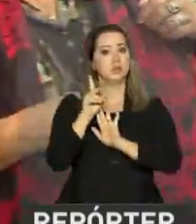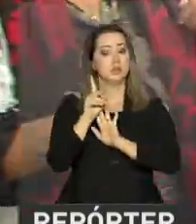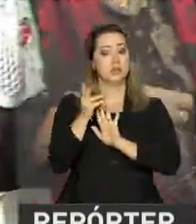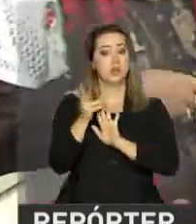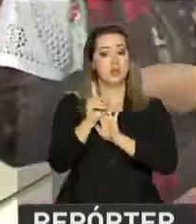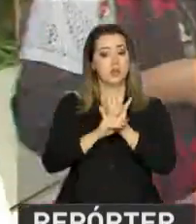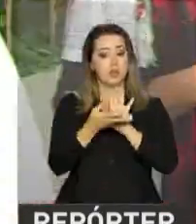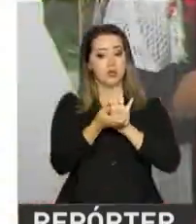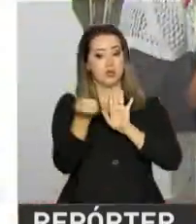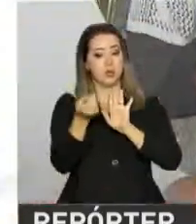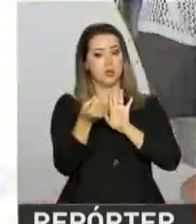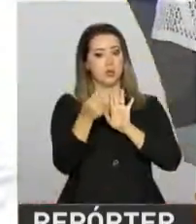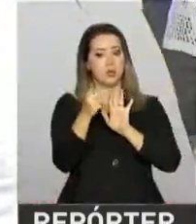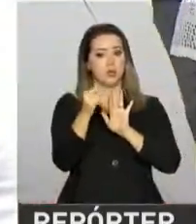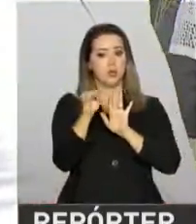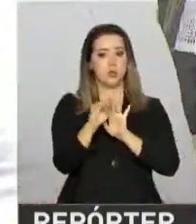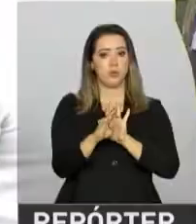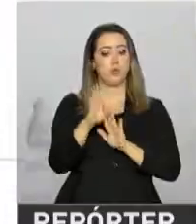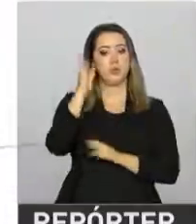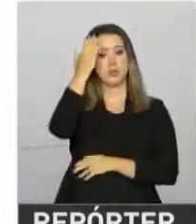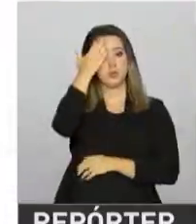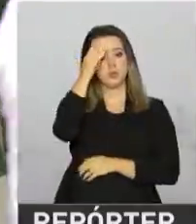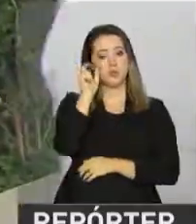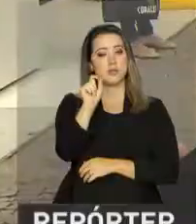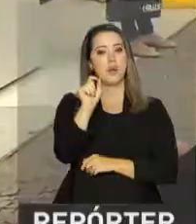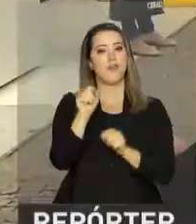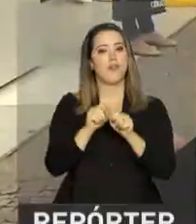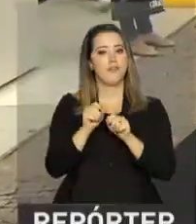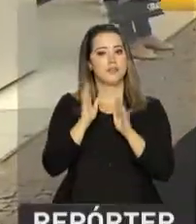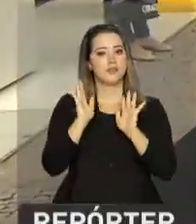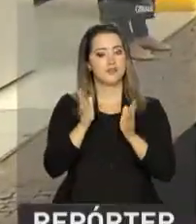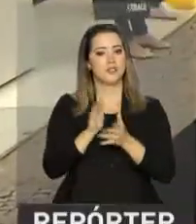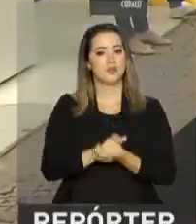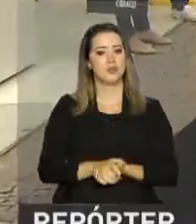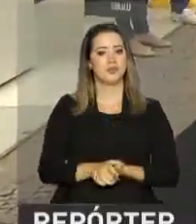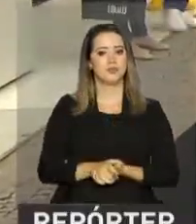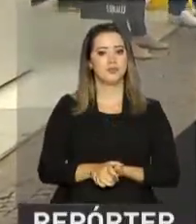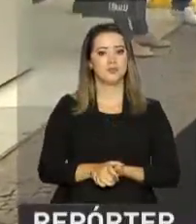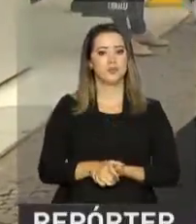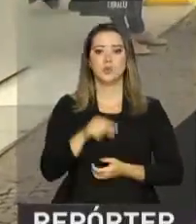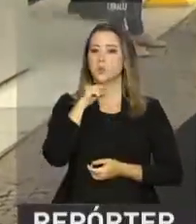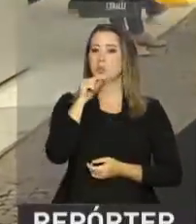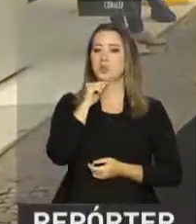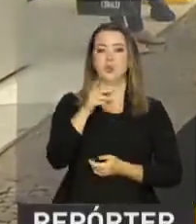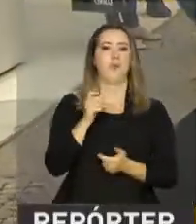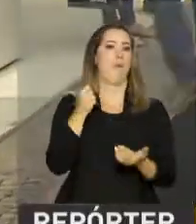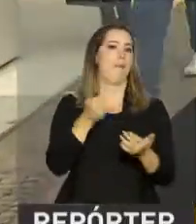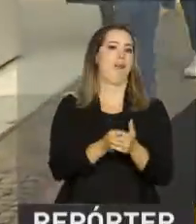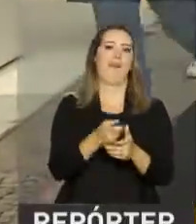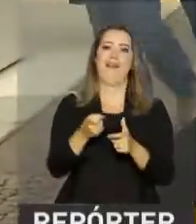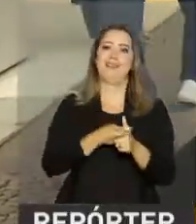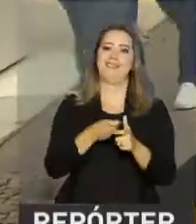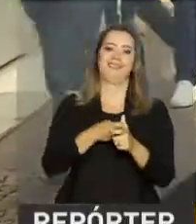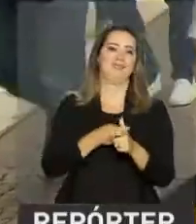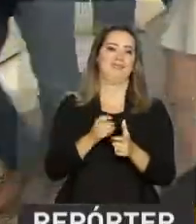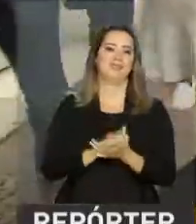para sacar no piso ele já sabe o que vai fazer assim sem dúvida pagar as dívidas